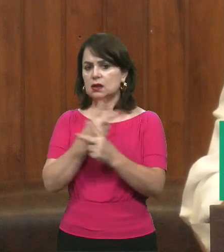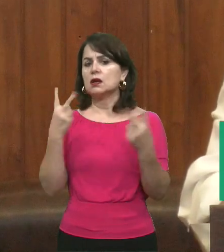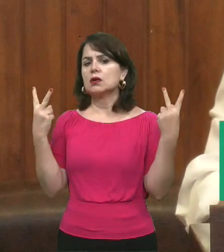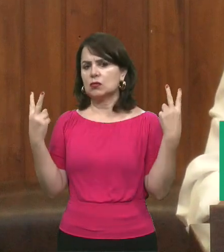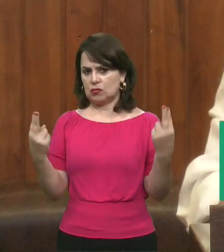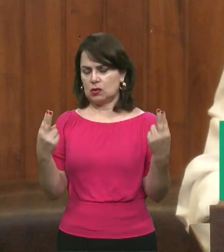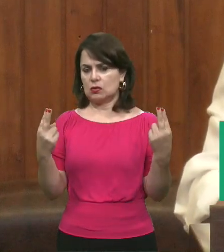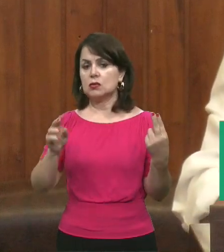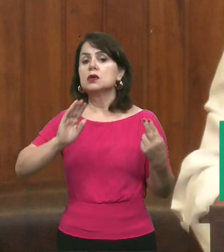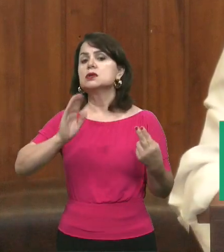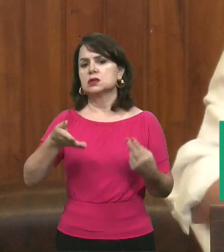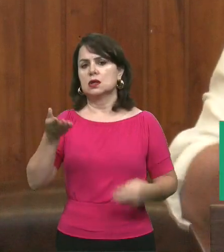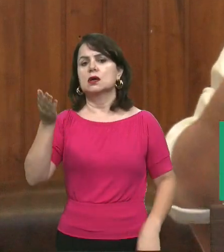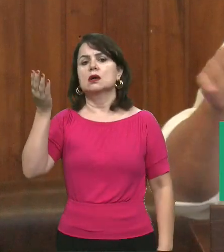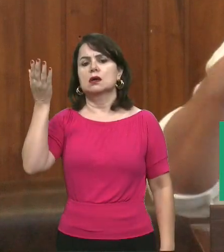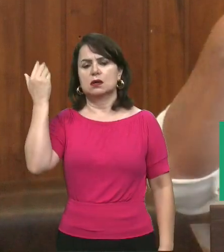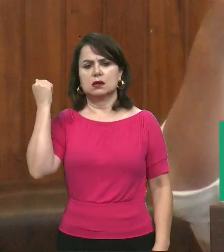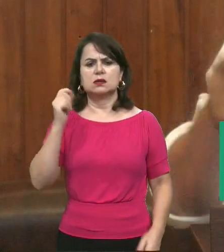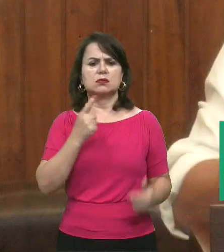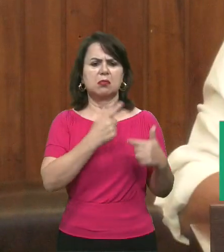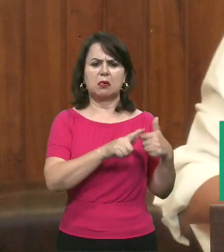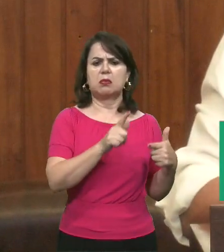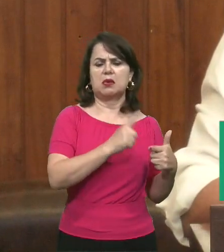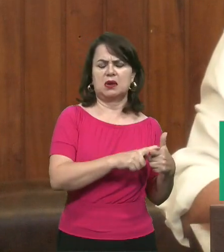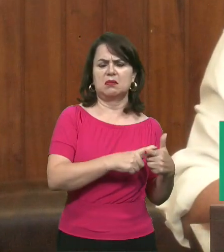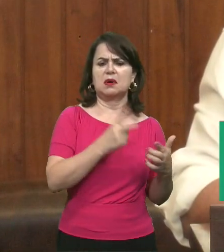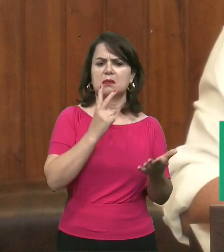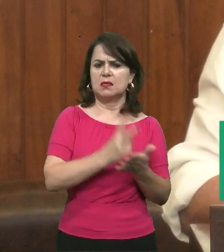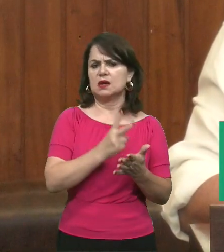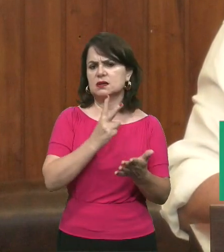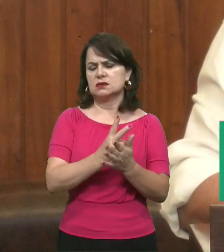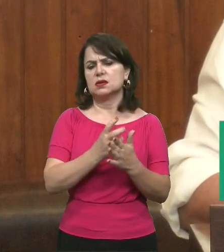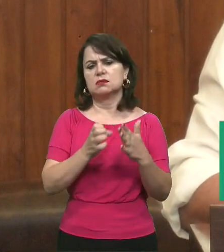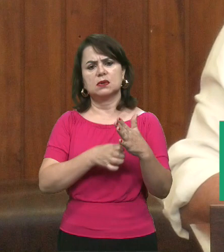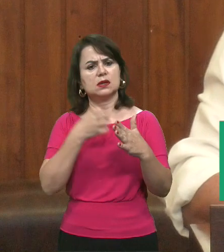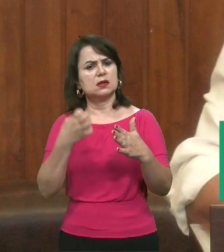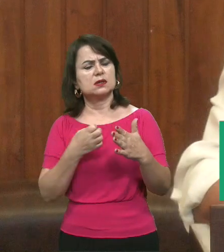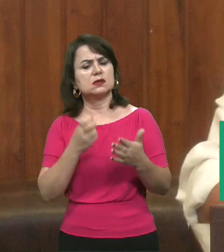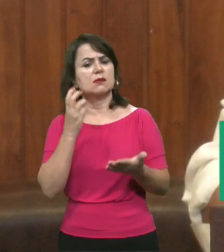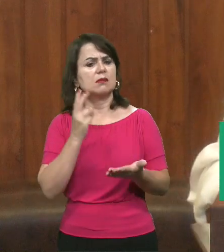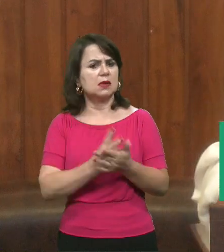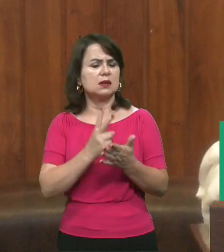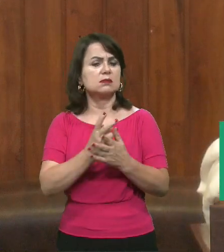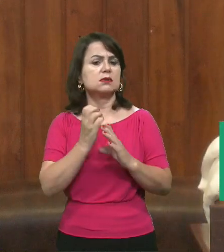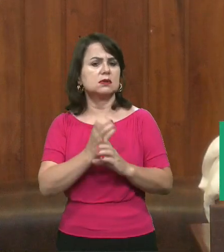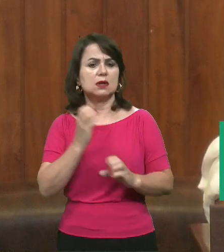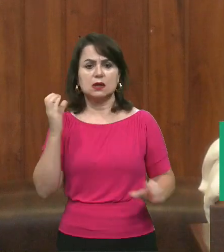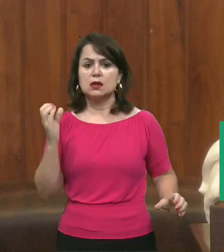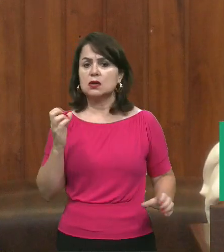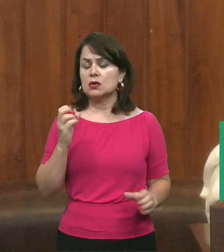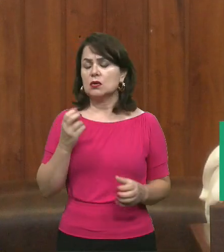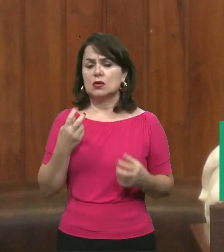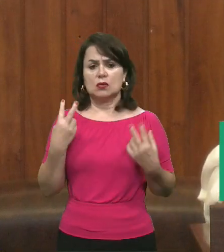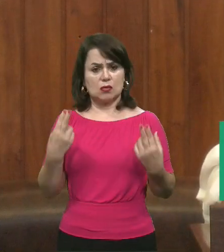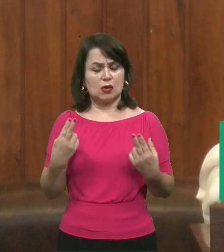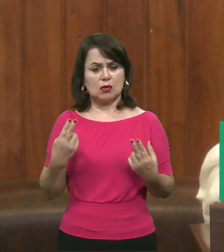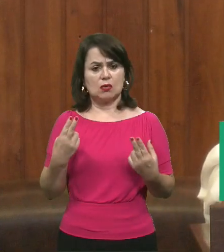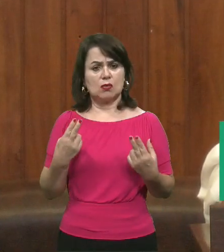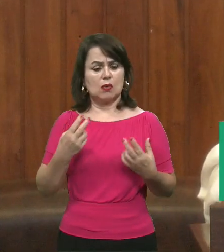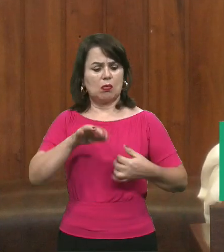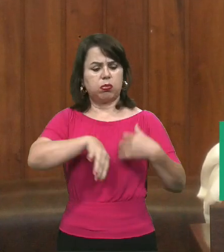Avaré aconteceu aqui. Mesma empresa, mesmo engenheiro. Virou um mar de lama. Virou um mar de lama,